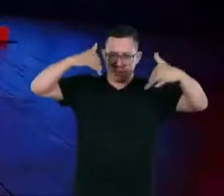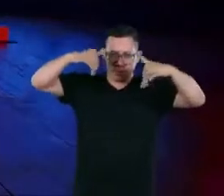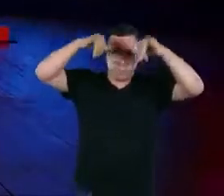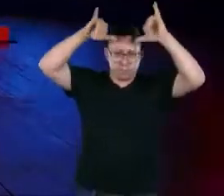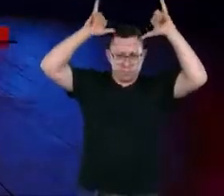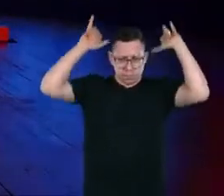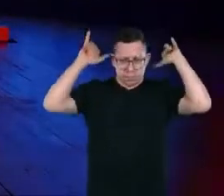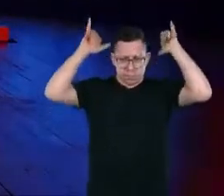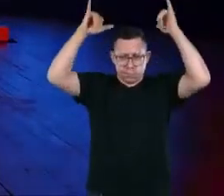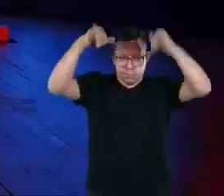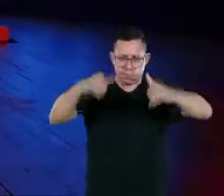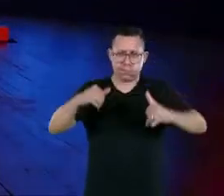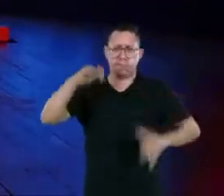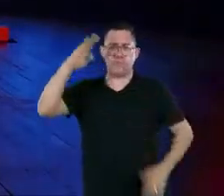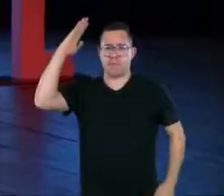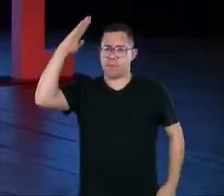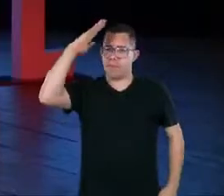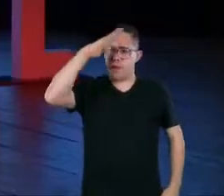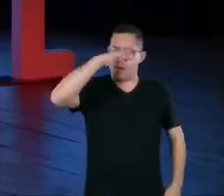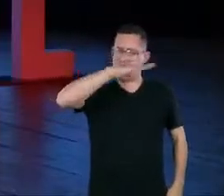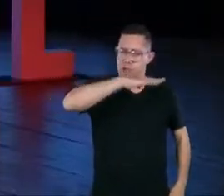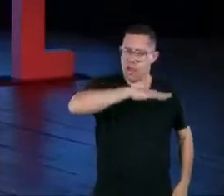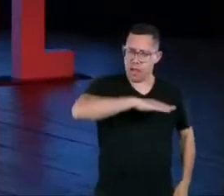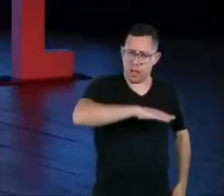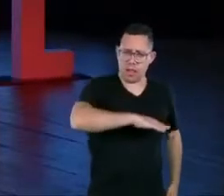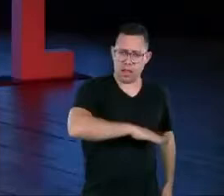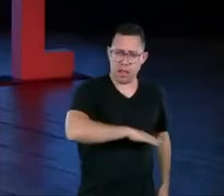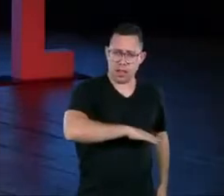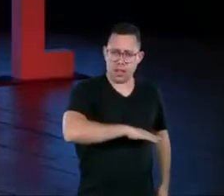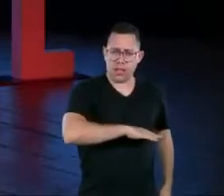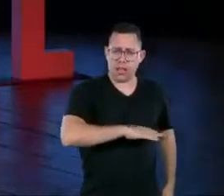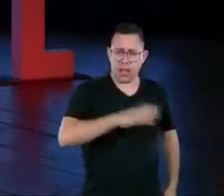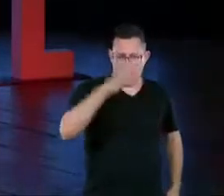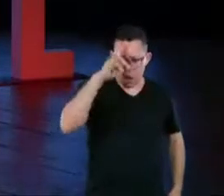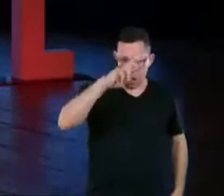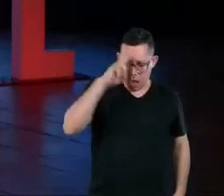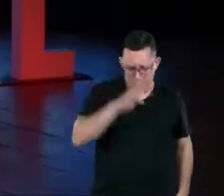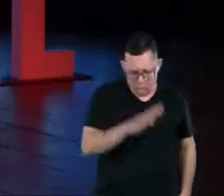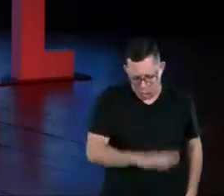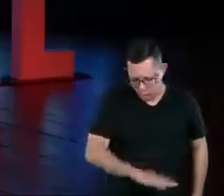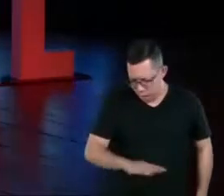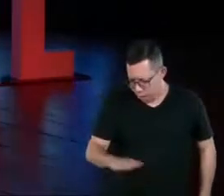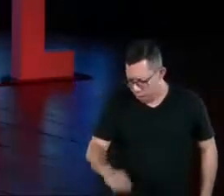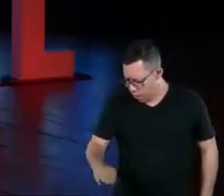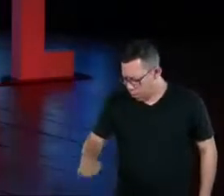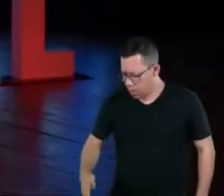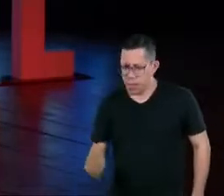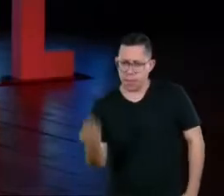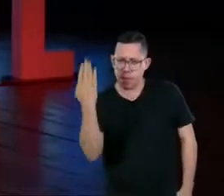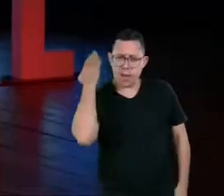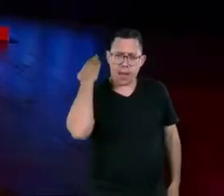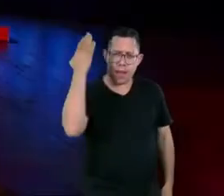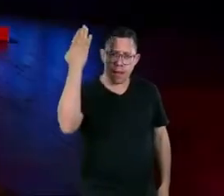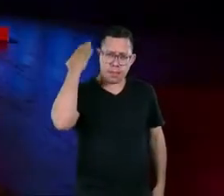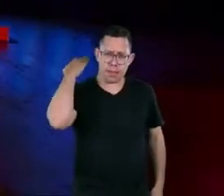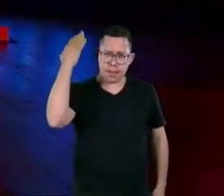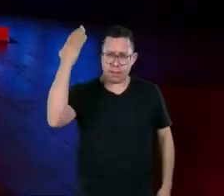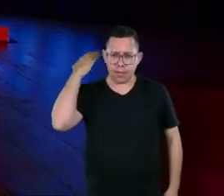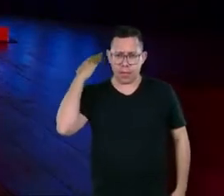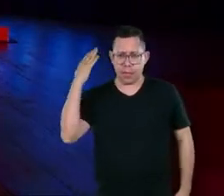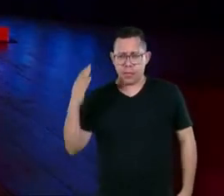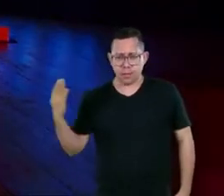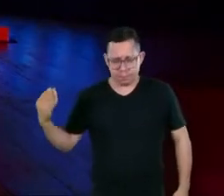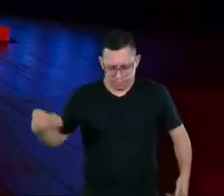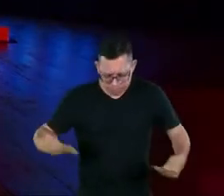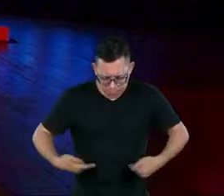na minha flor do mal. Um grande boi está na minha infância. Um grande boi está na minha febre, na minha ferida,